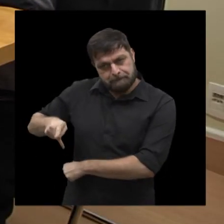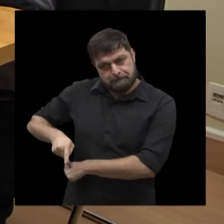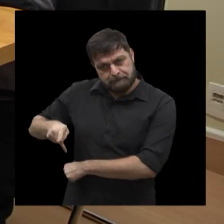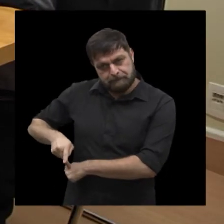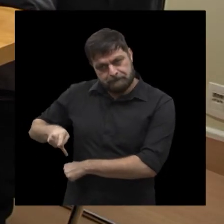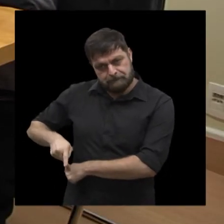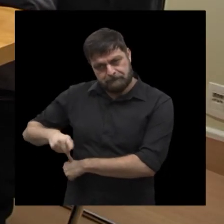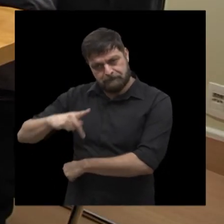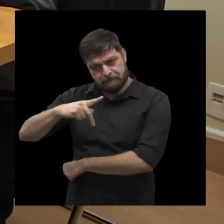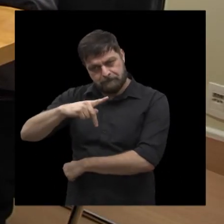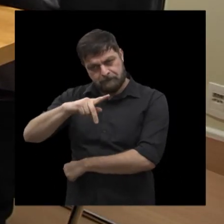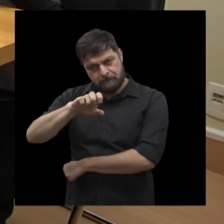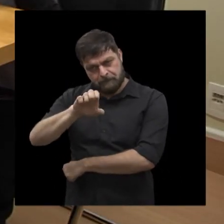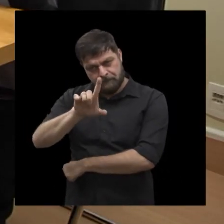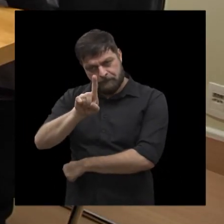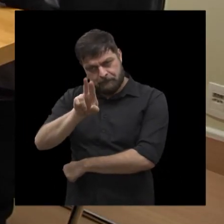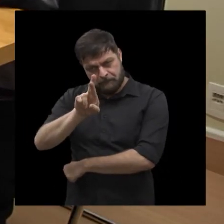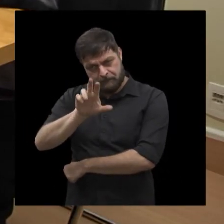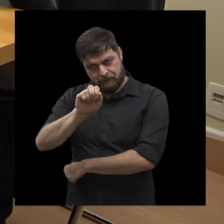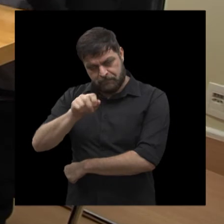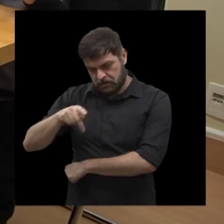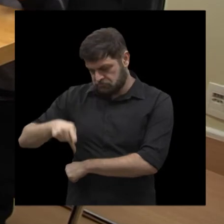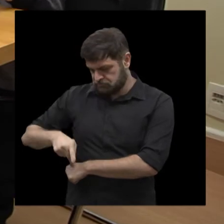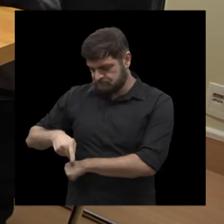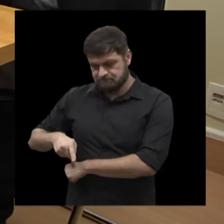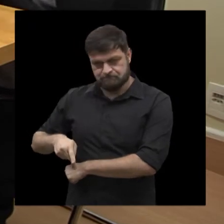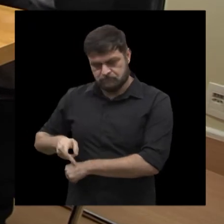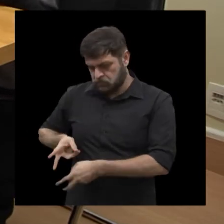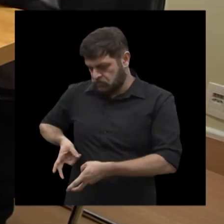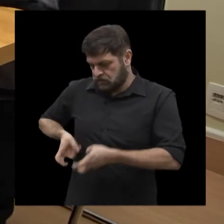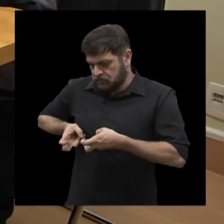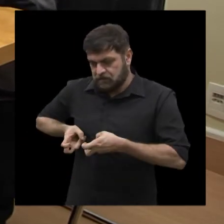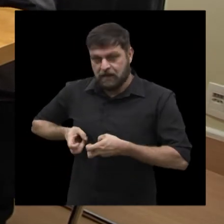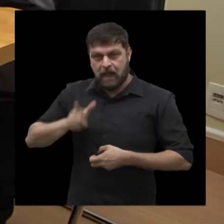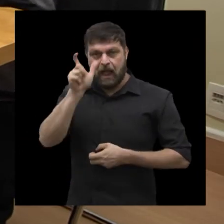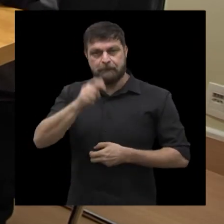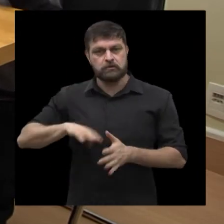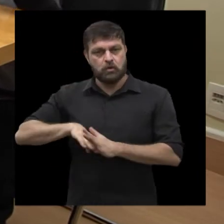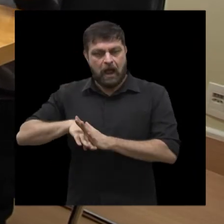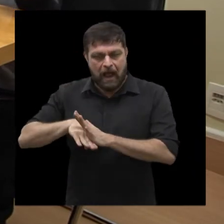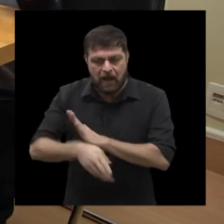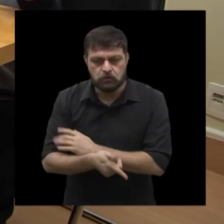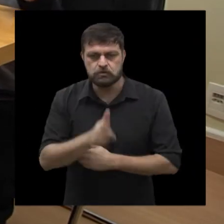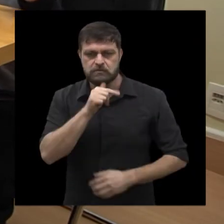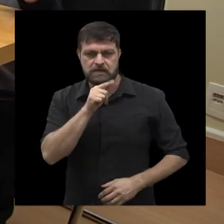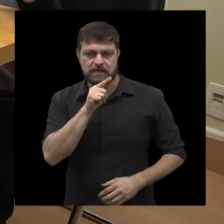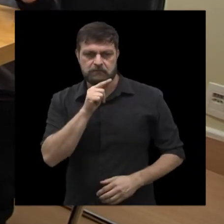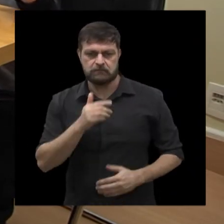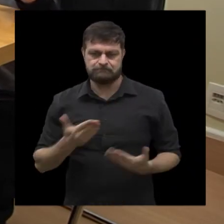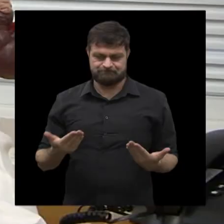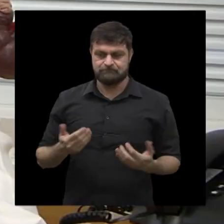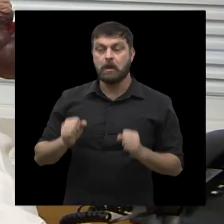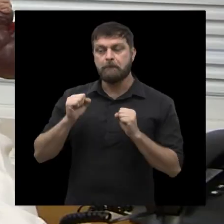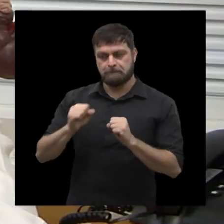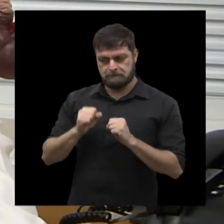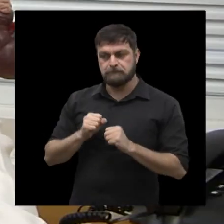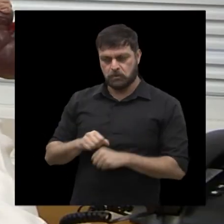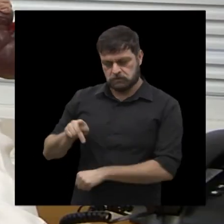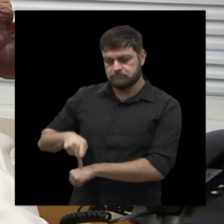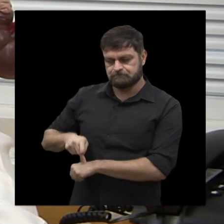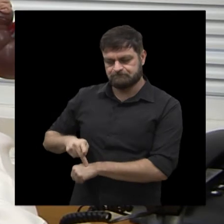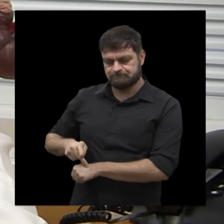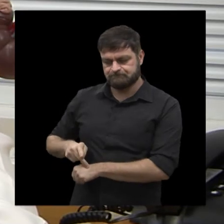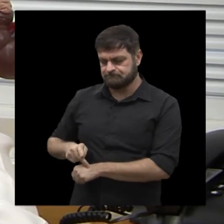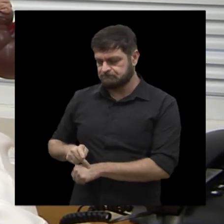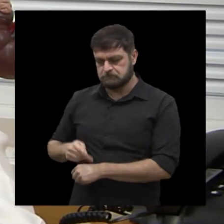pode não aparecer se a pessoa tiver o costume de tomar bastante água, ou ela vai aparecer? Ela pode